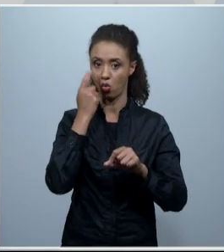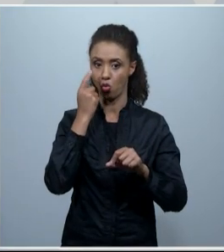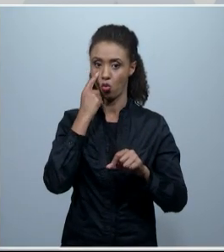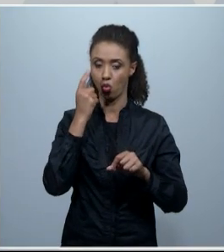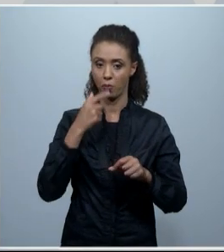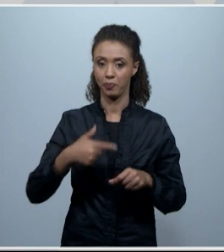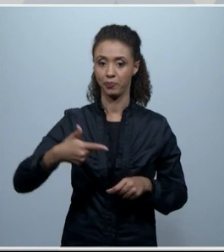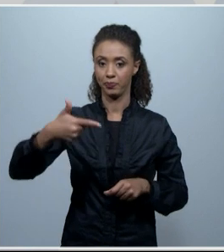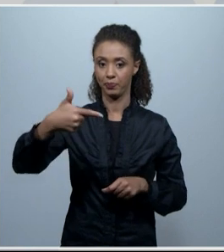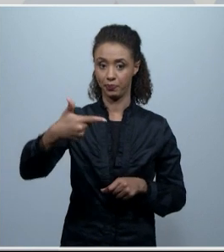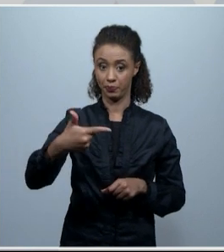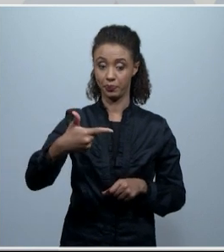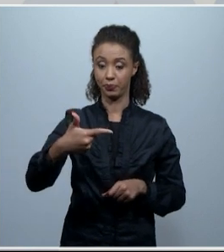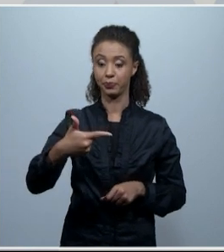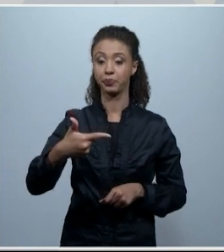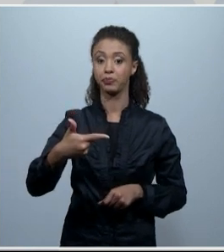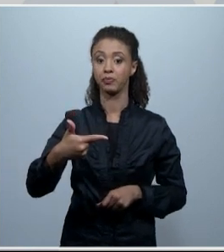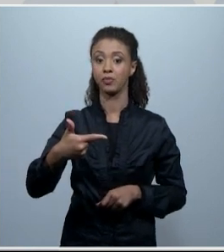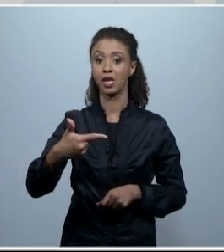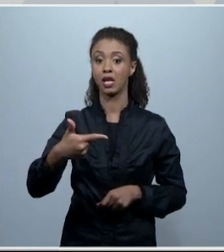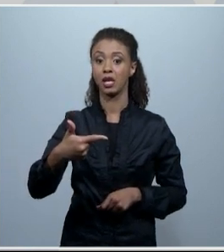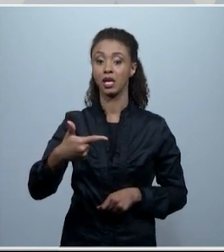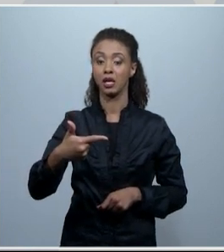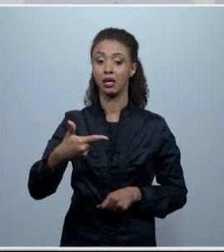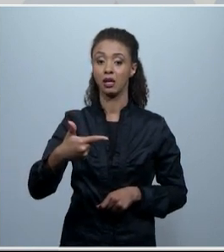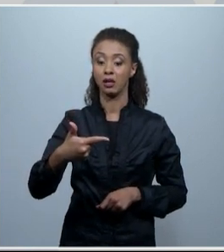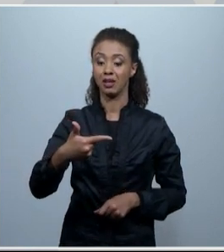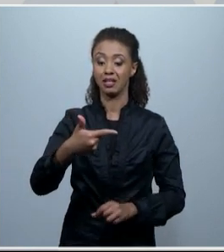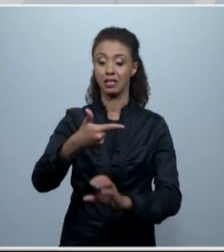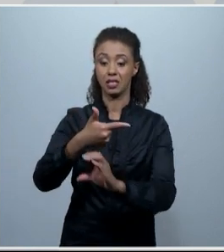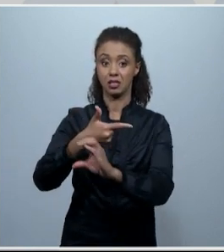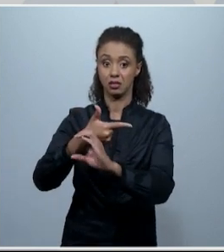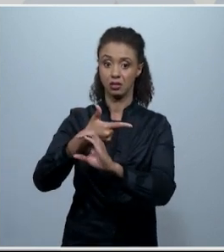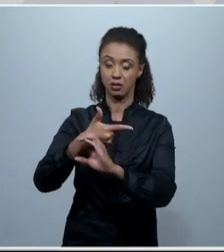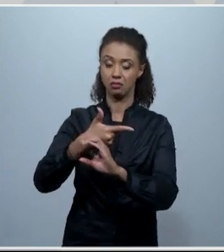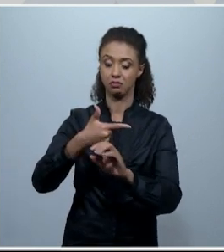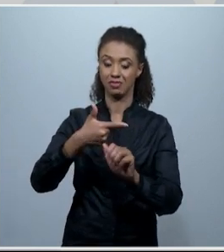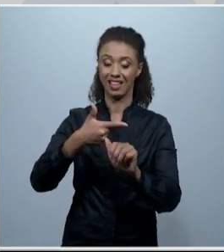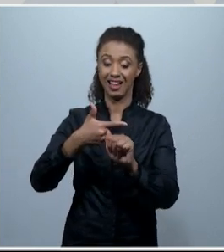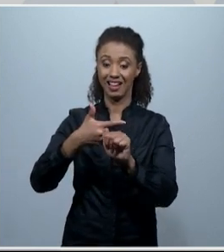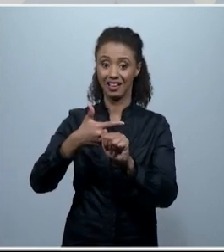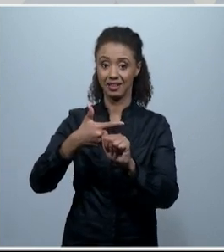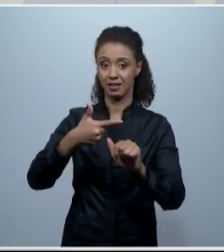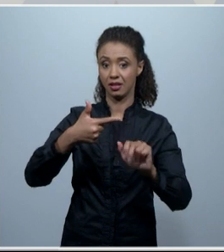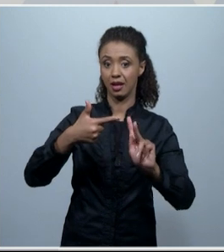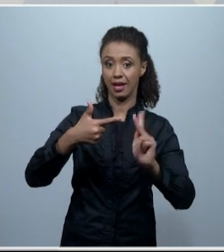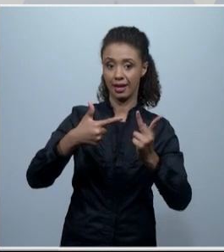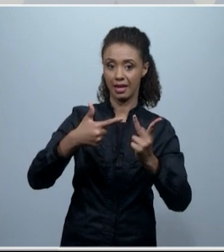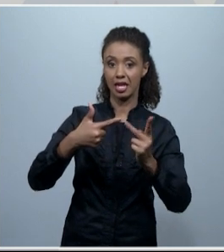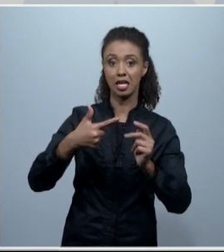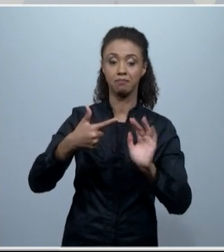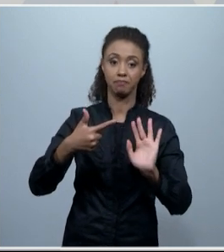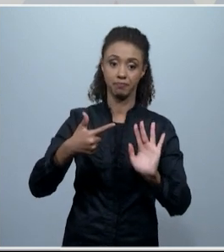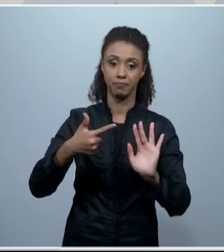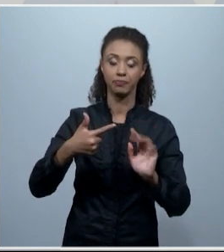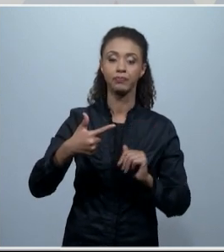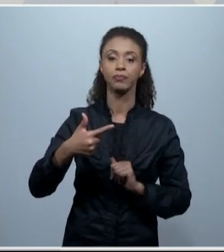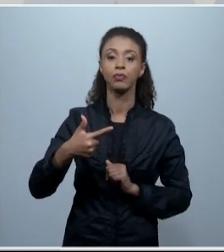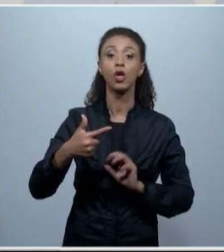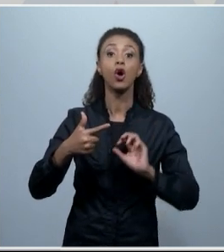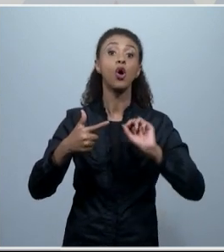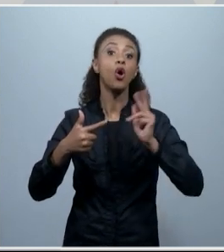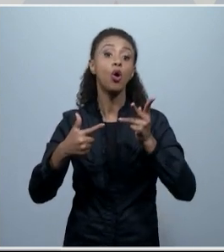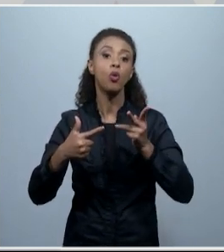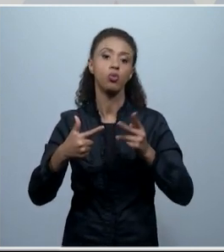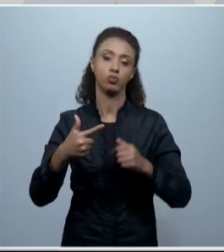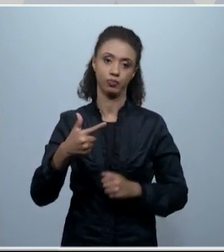h à se você desenha altura do jeito que eu desenhei se você desenha altura indo pro outro